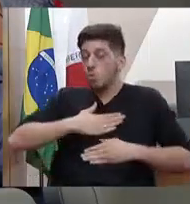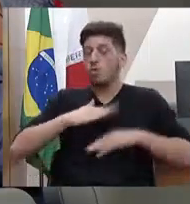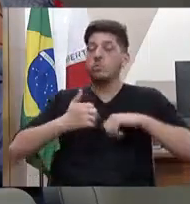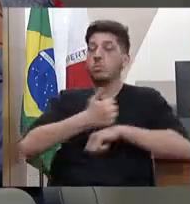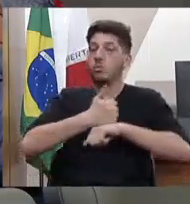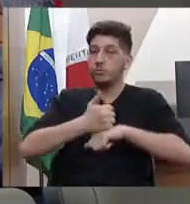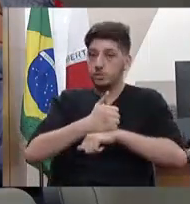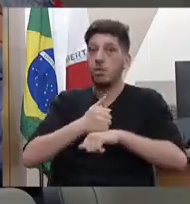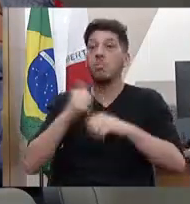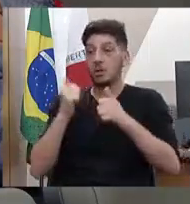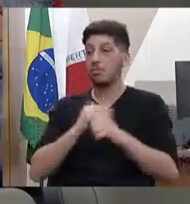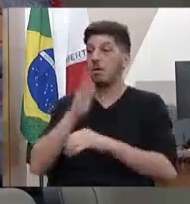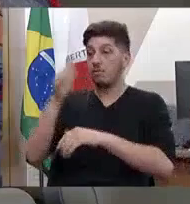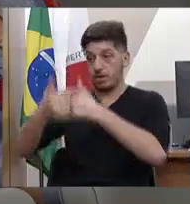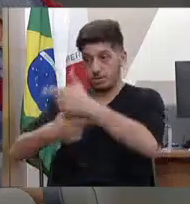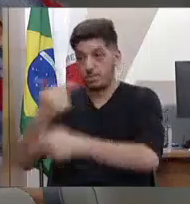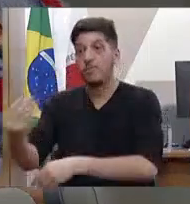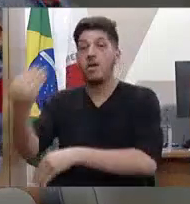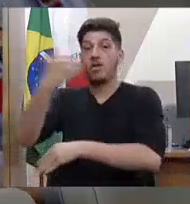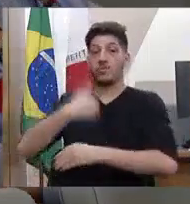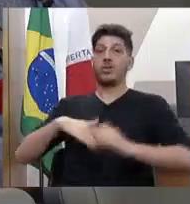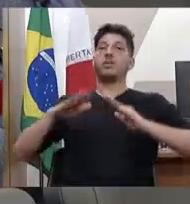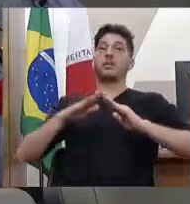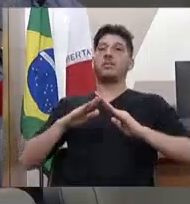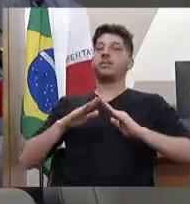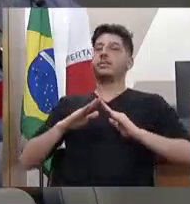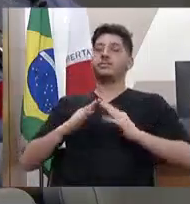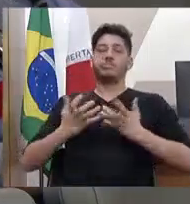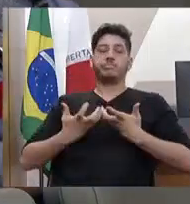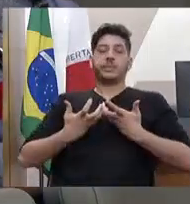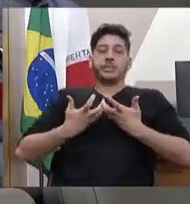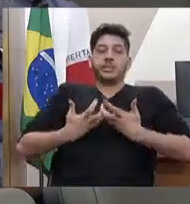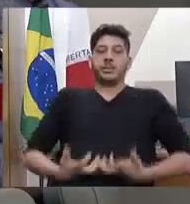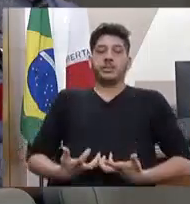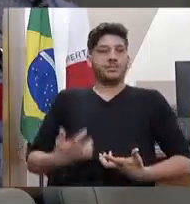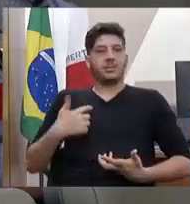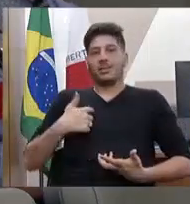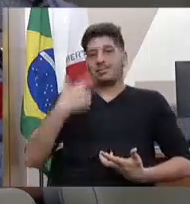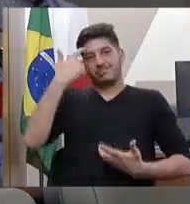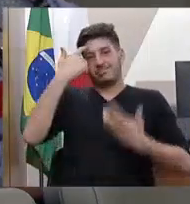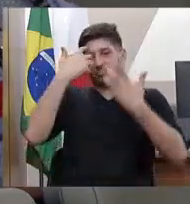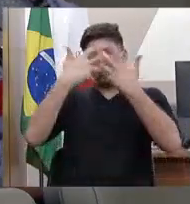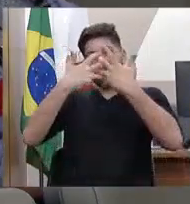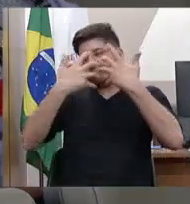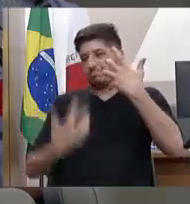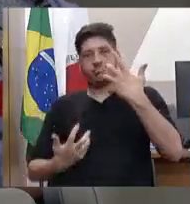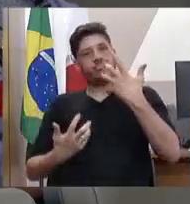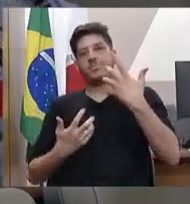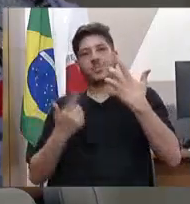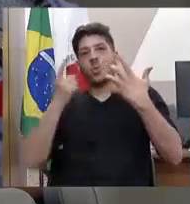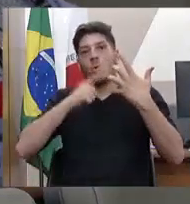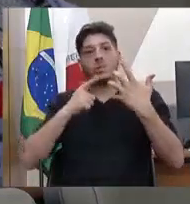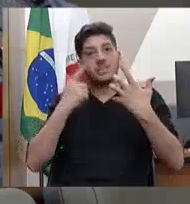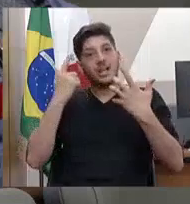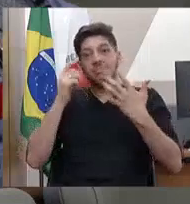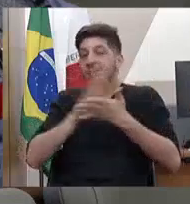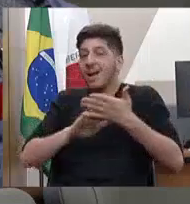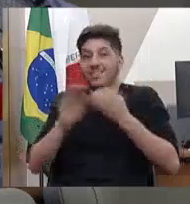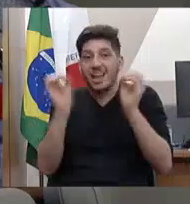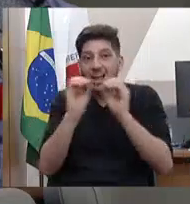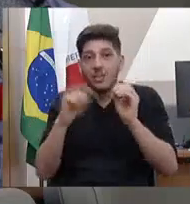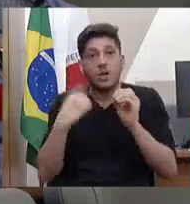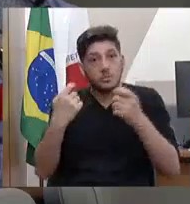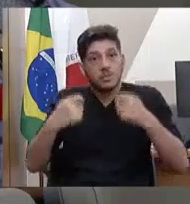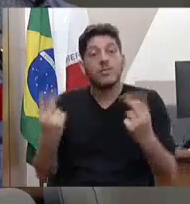chega em casa um grau tão grande exaustão que não consegue nem pensar em nada então assim nós precisamos de ver esse processo